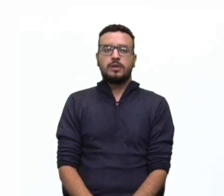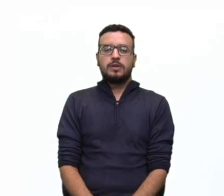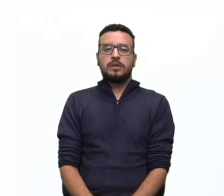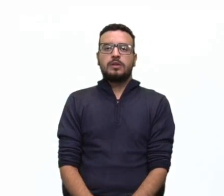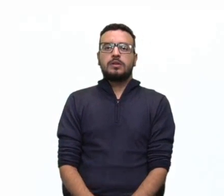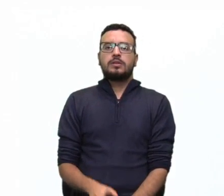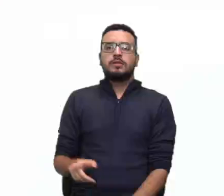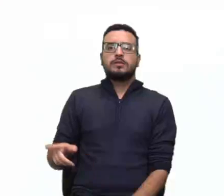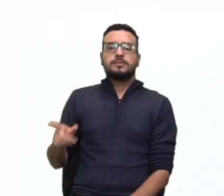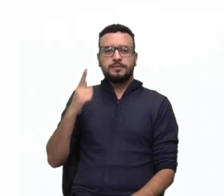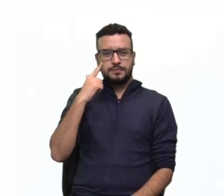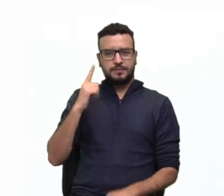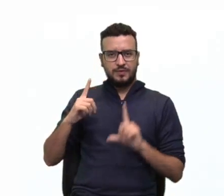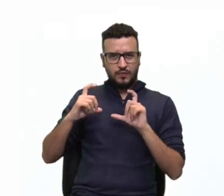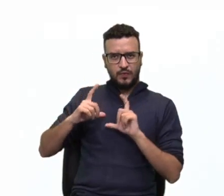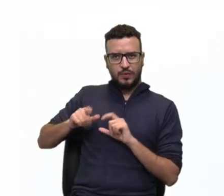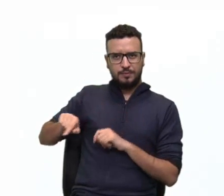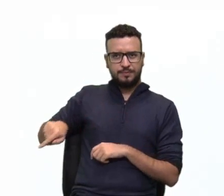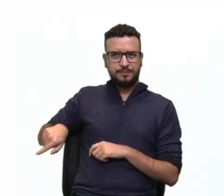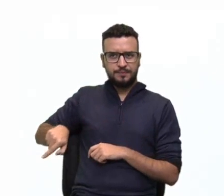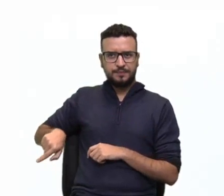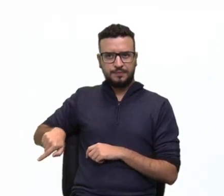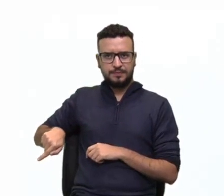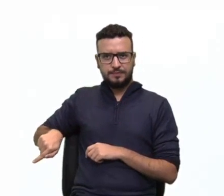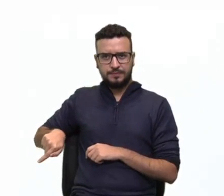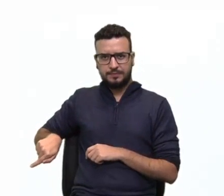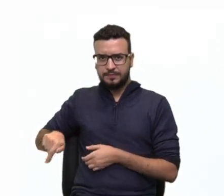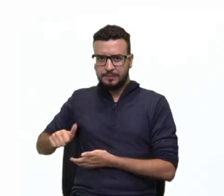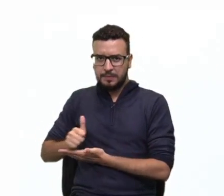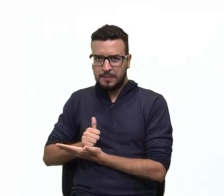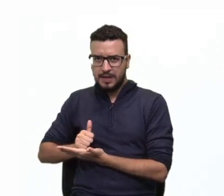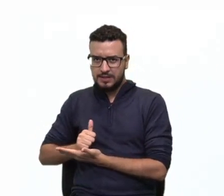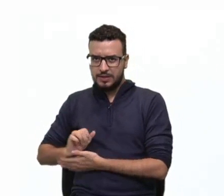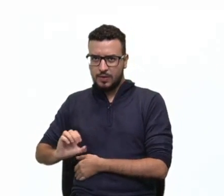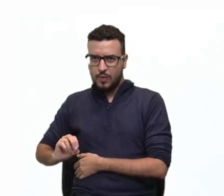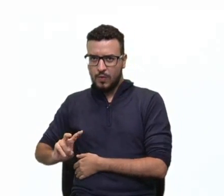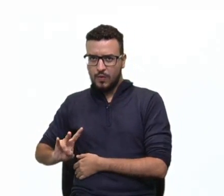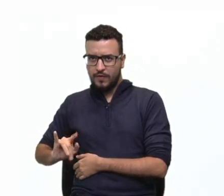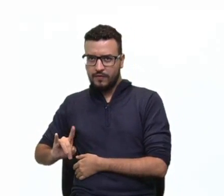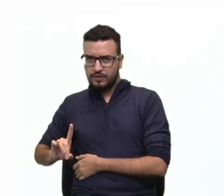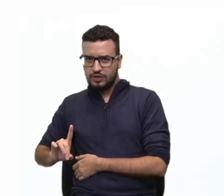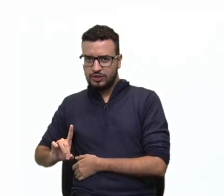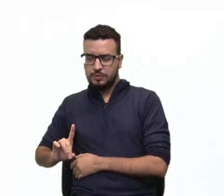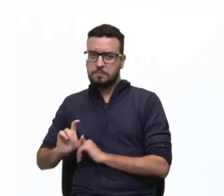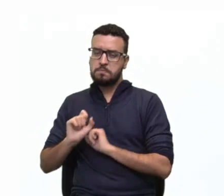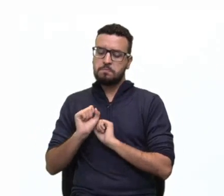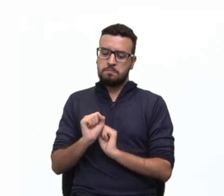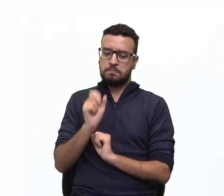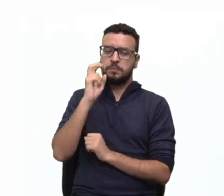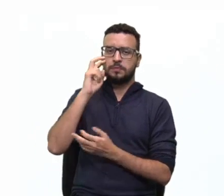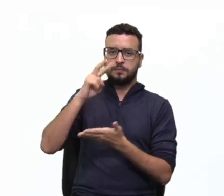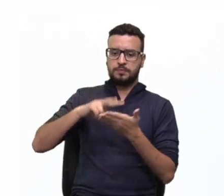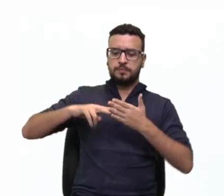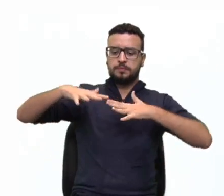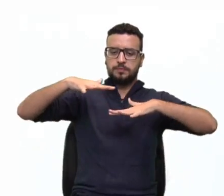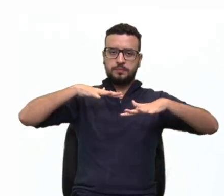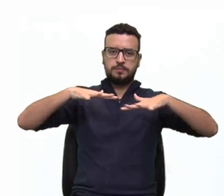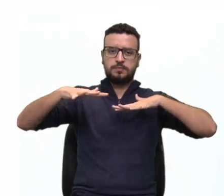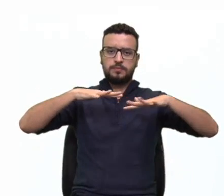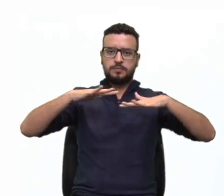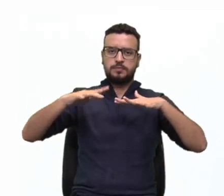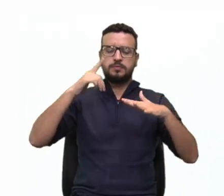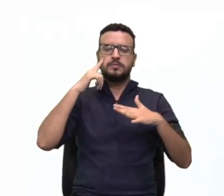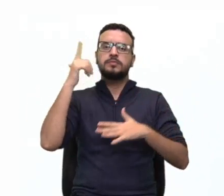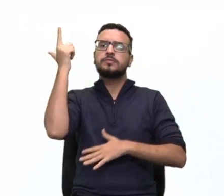base óvide, tem os movimentos que você consegue ver, até seguindo a aula prática,